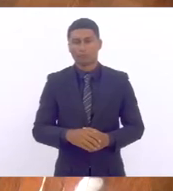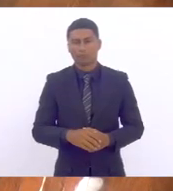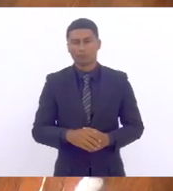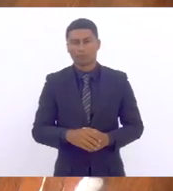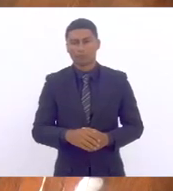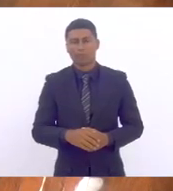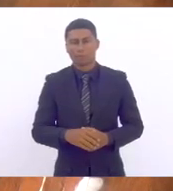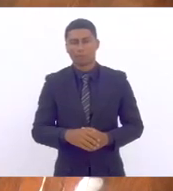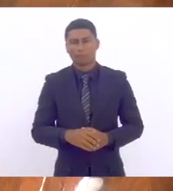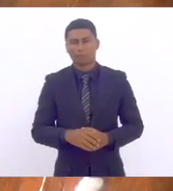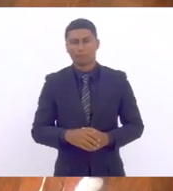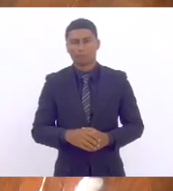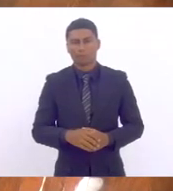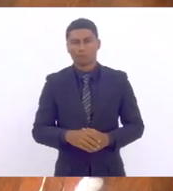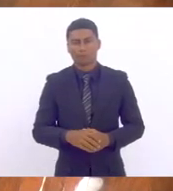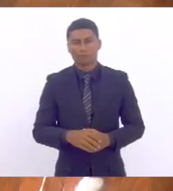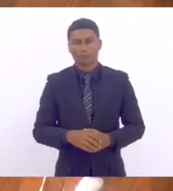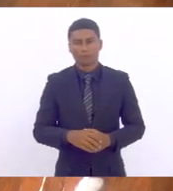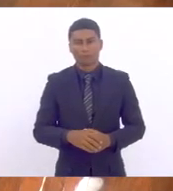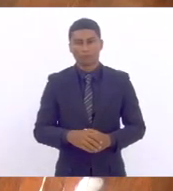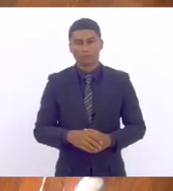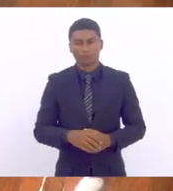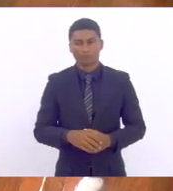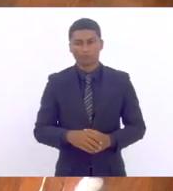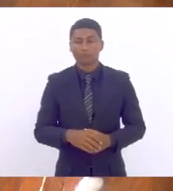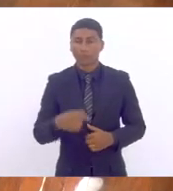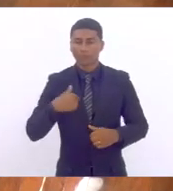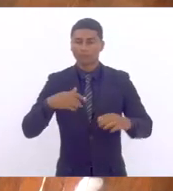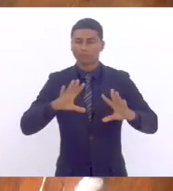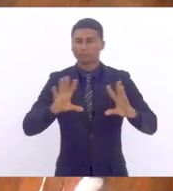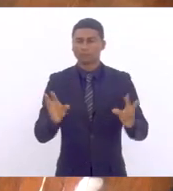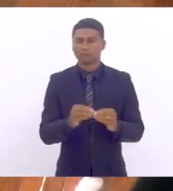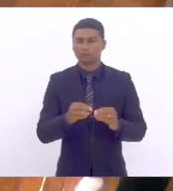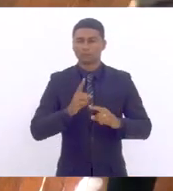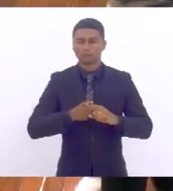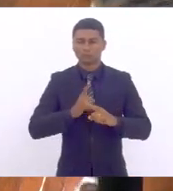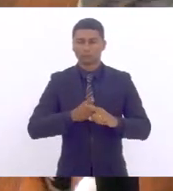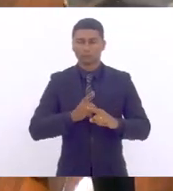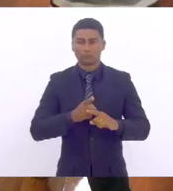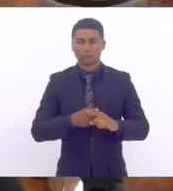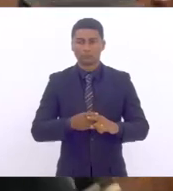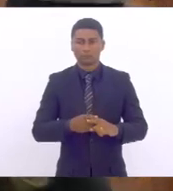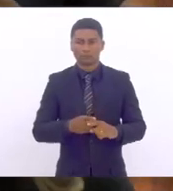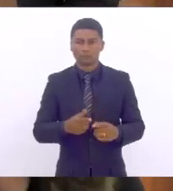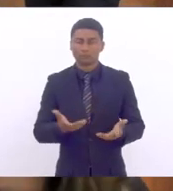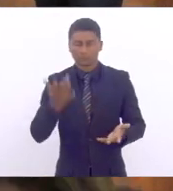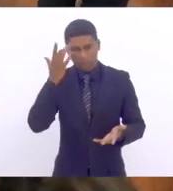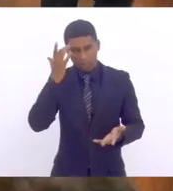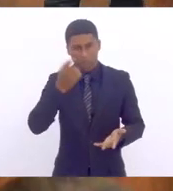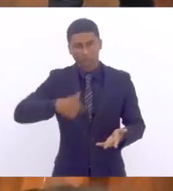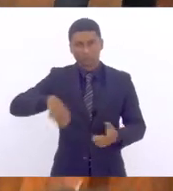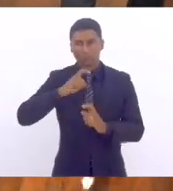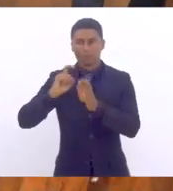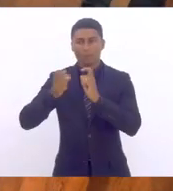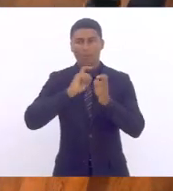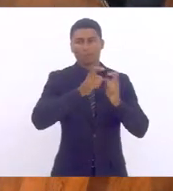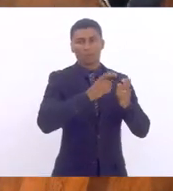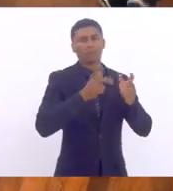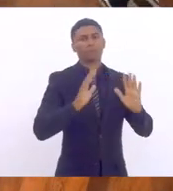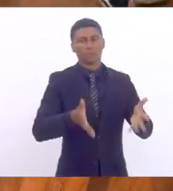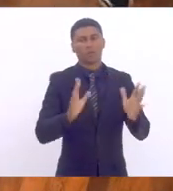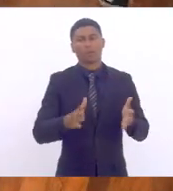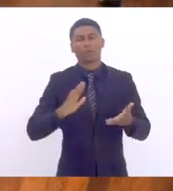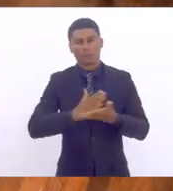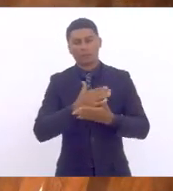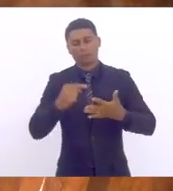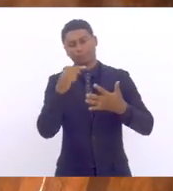Folha do Botafogo. Vou ser breve, porque a gente já, acho que esse debate já pontuou algumas coisas que são